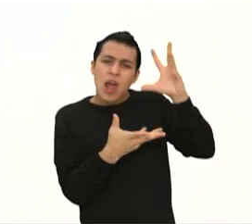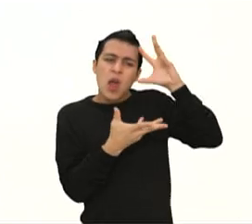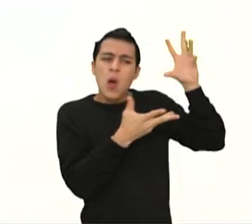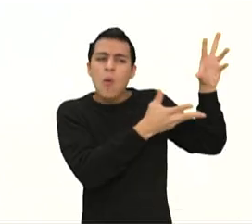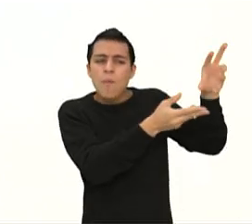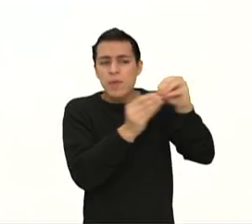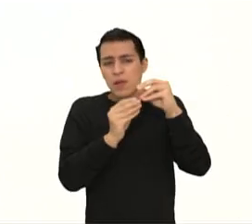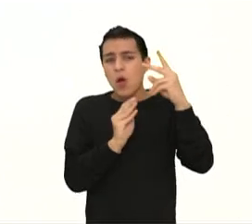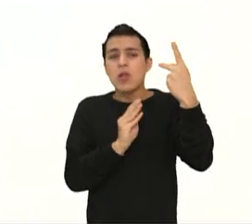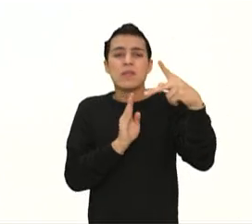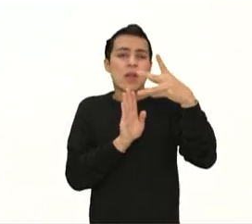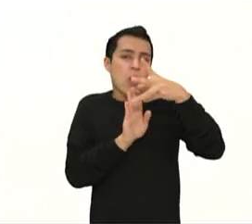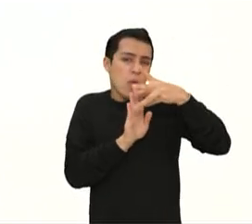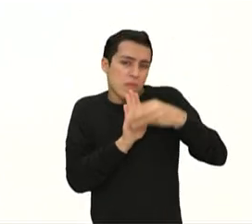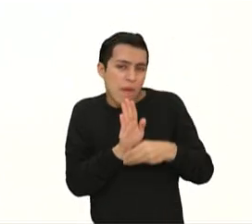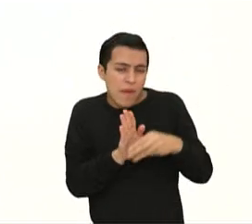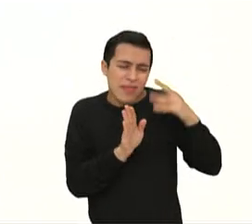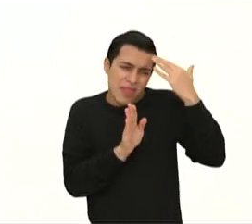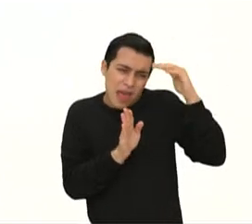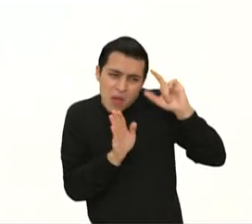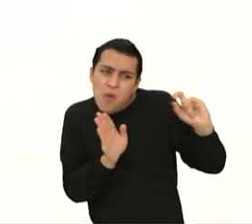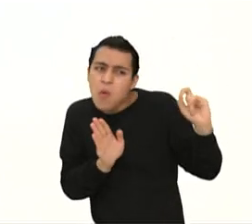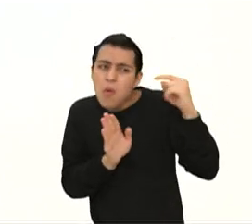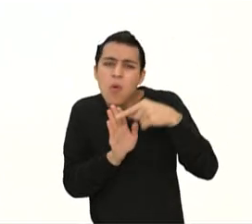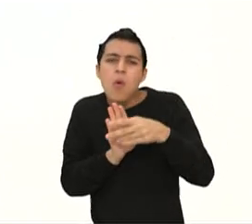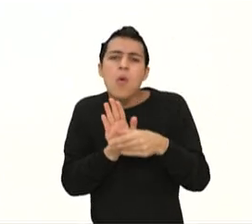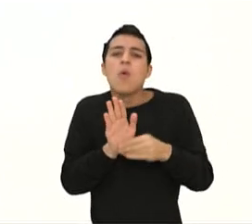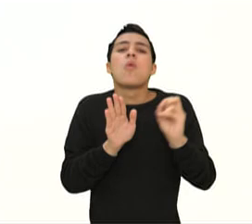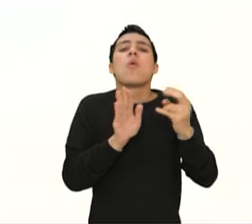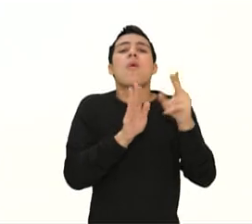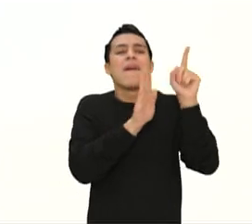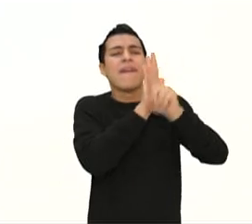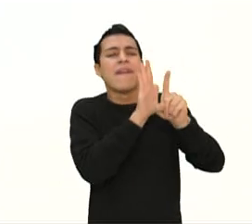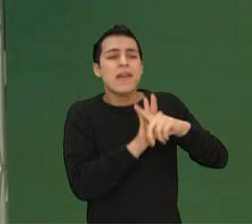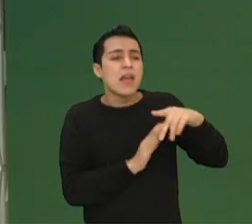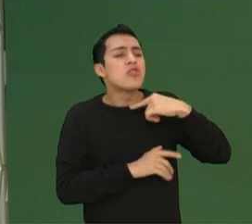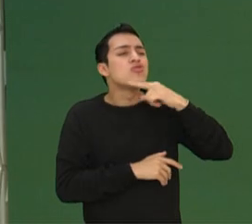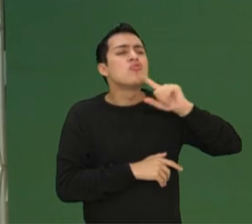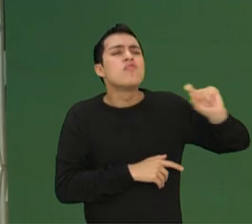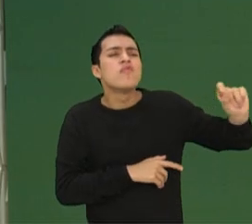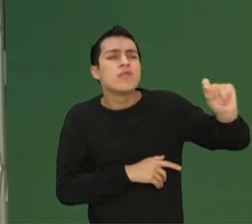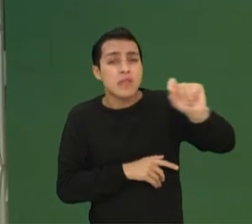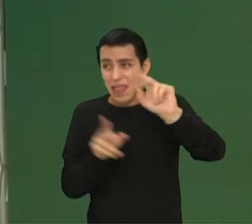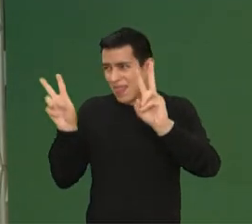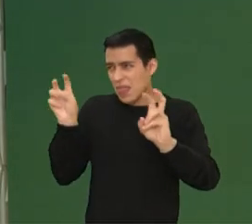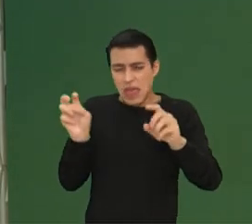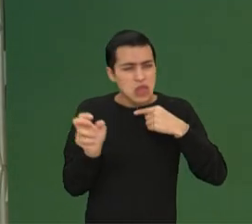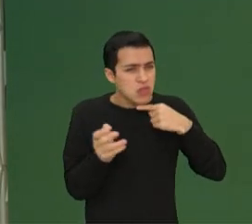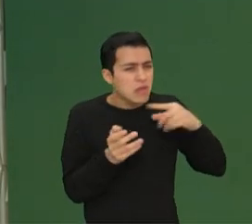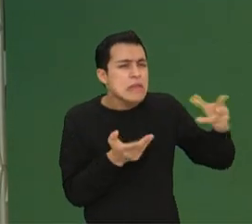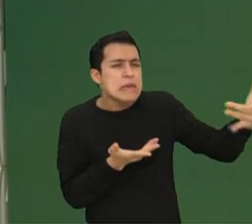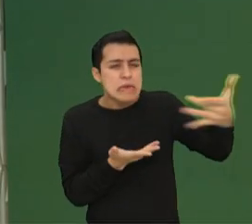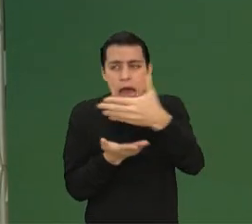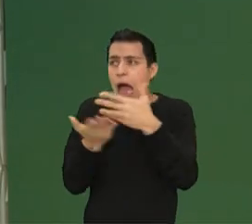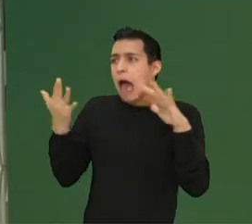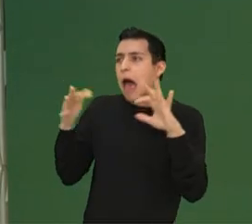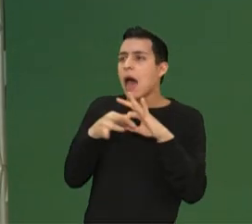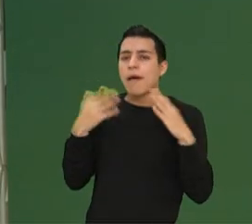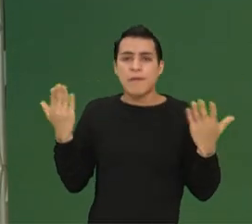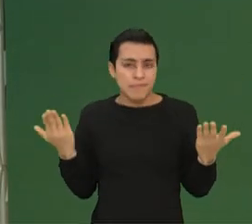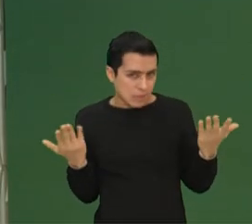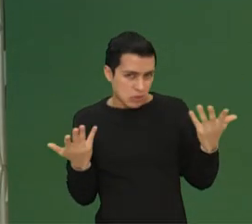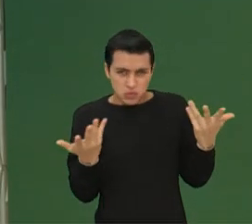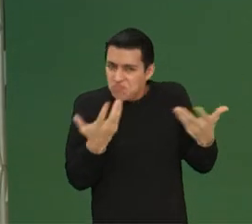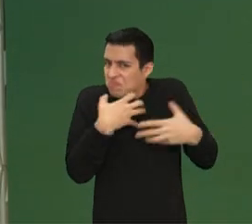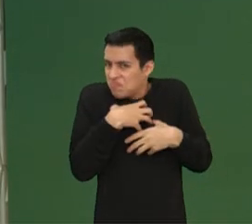de conteúdos, ou uma enquete para coletar dúvidas a respeito de algum tema, certo? O formato